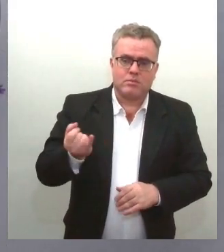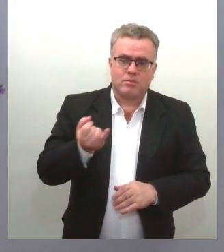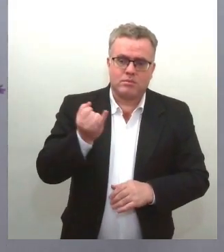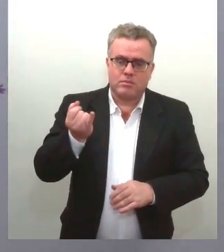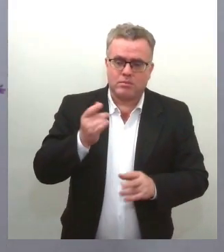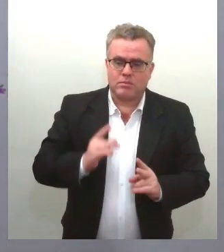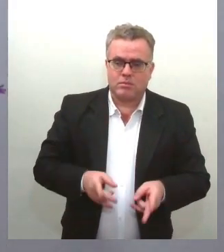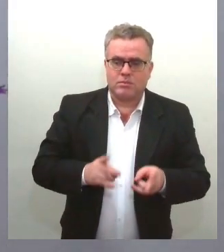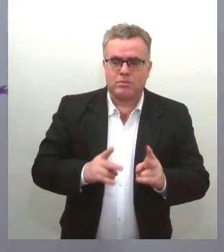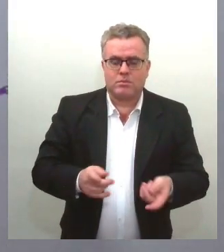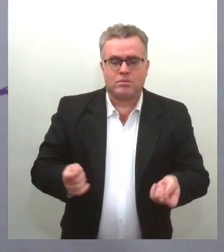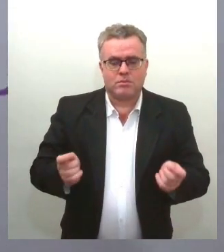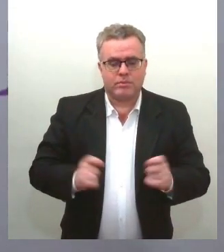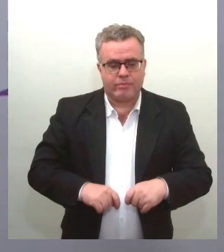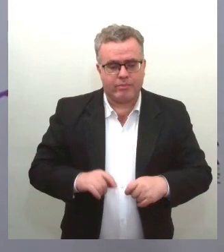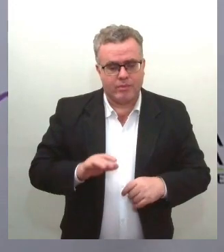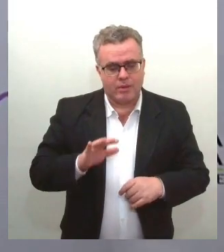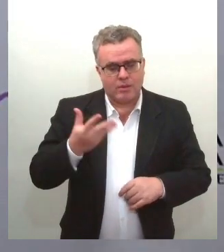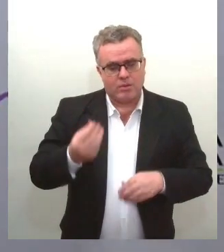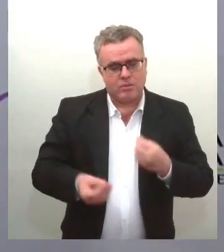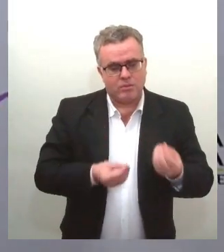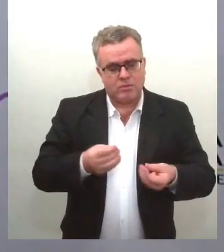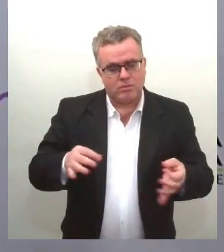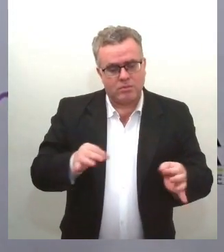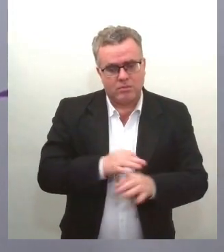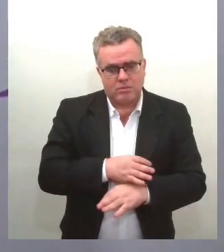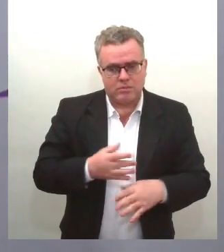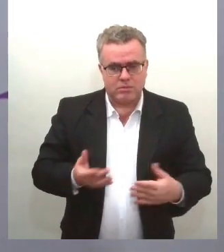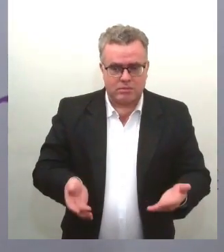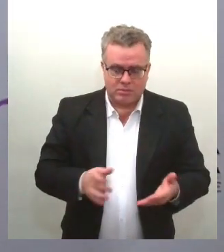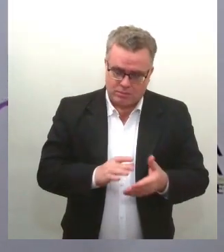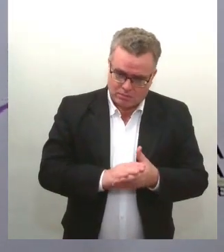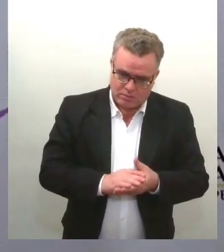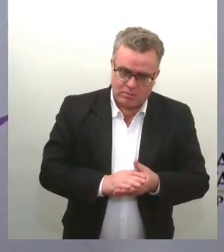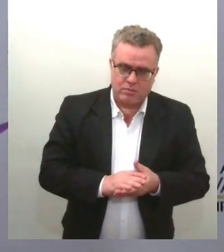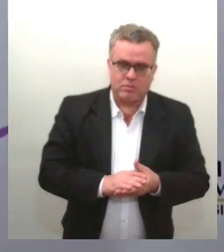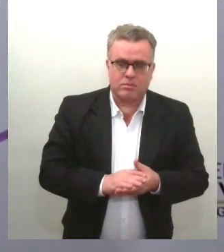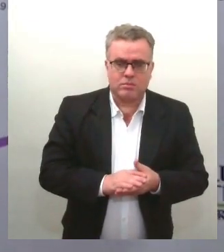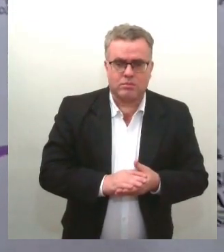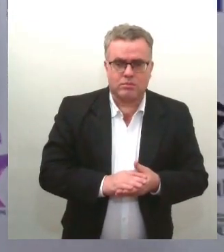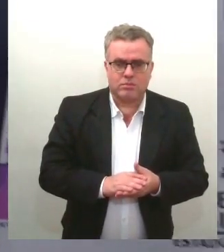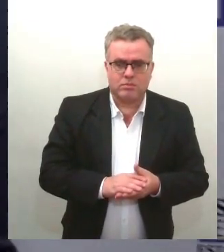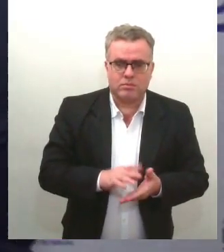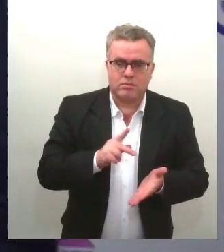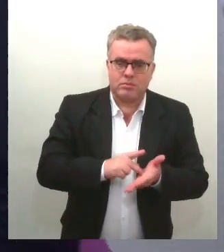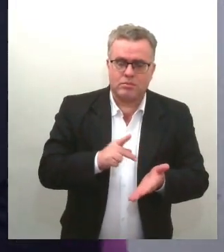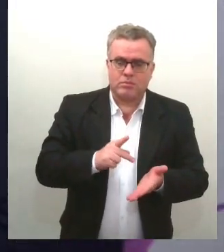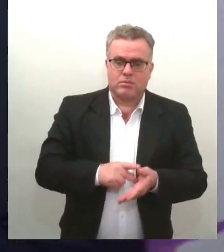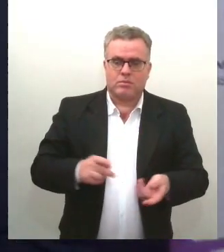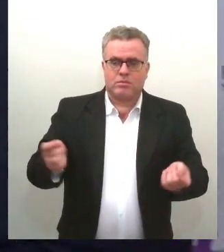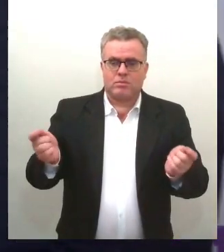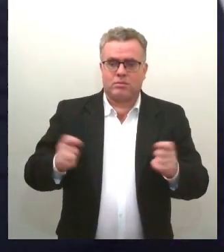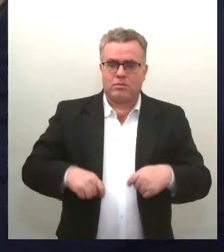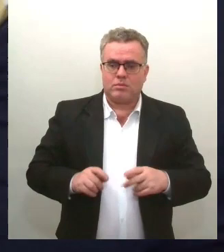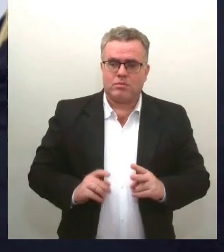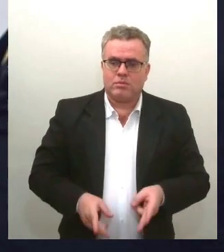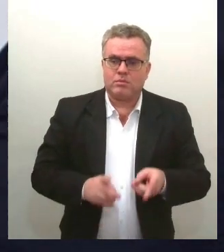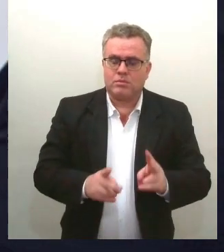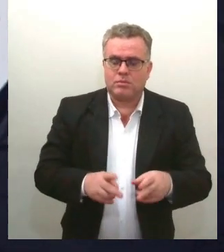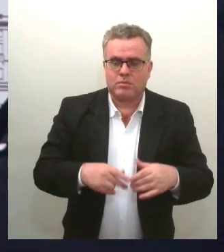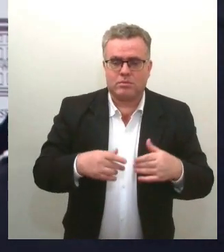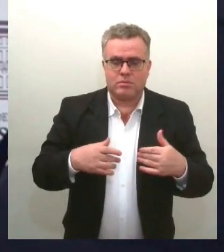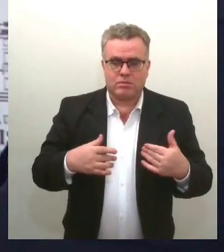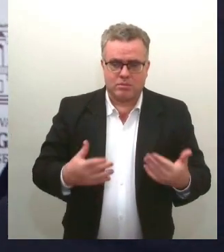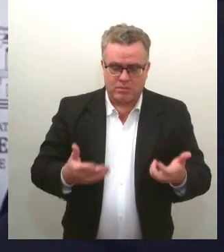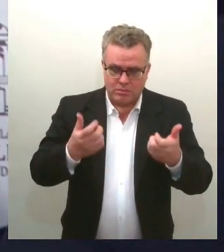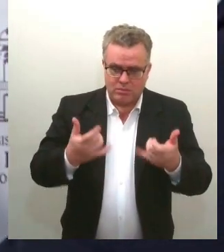sucesso completo o evento de ontem. É verdade, ontem foi um evento que nos deixou muito emocionado, porque